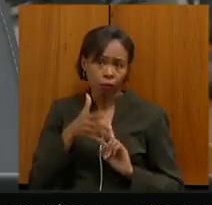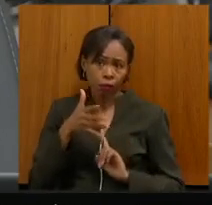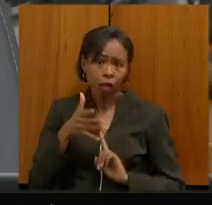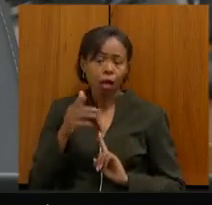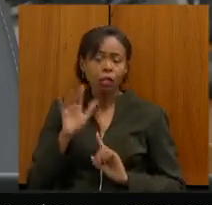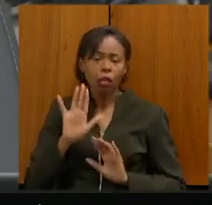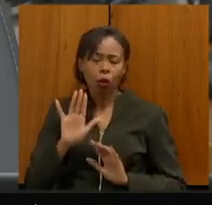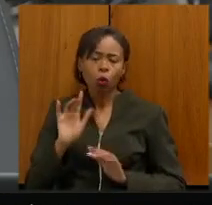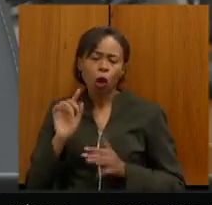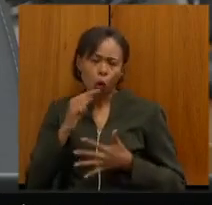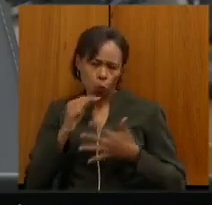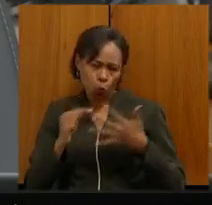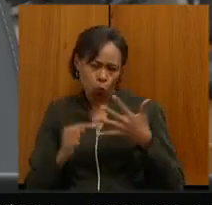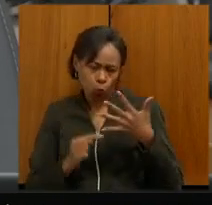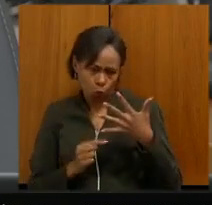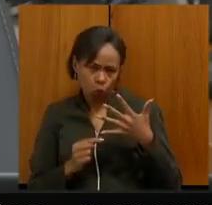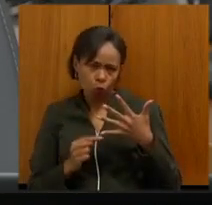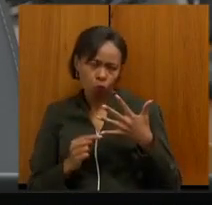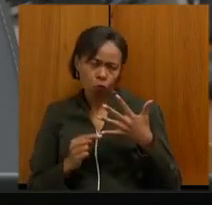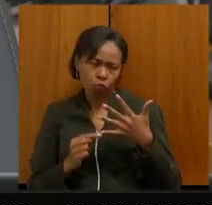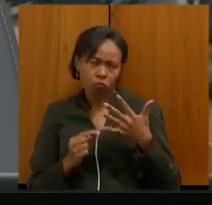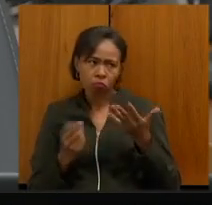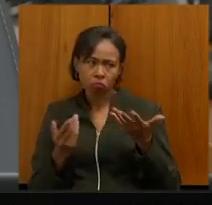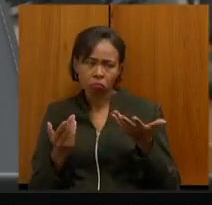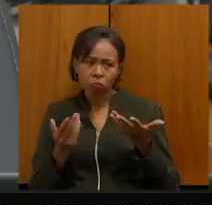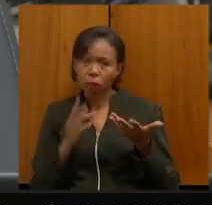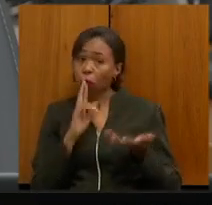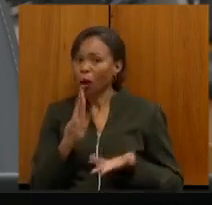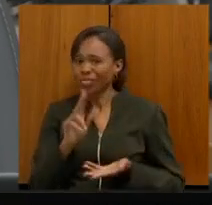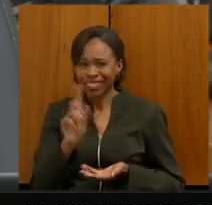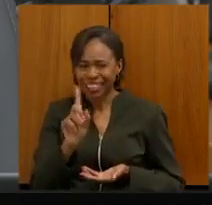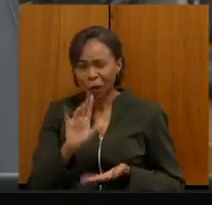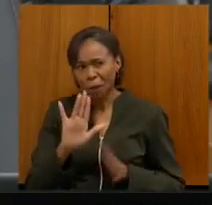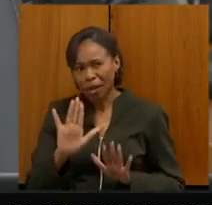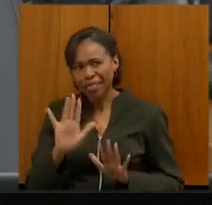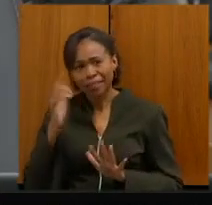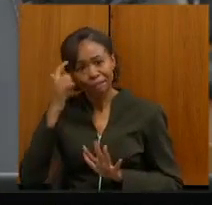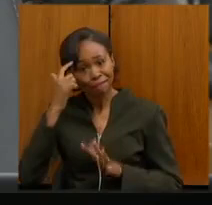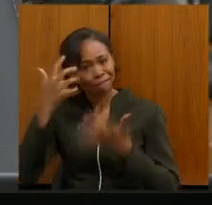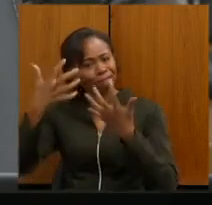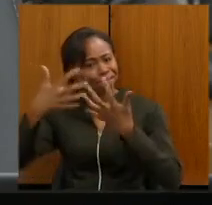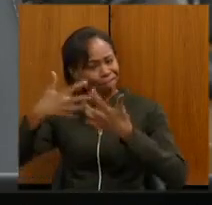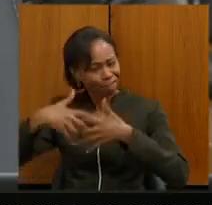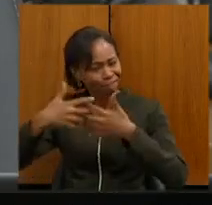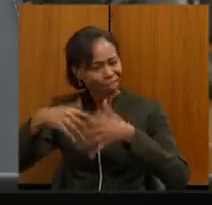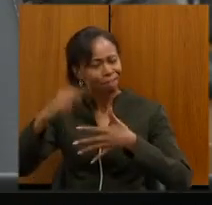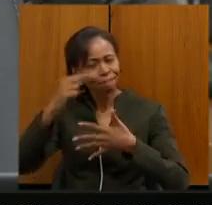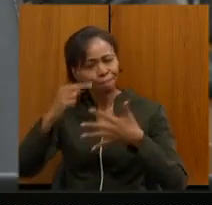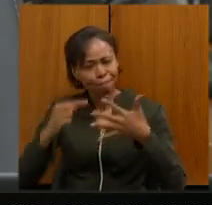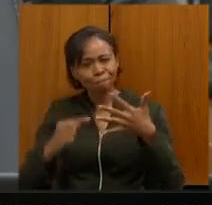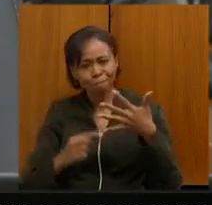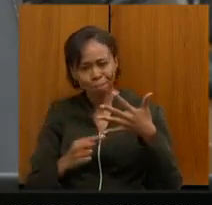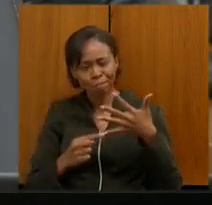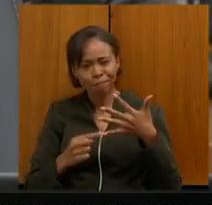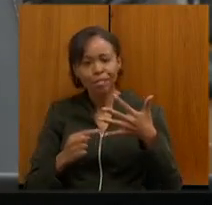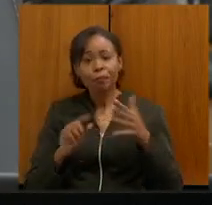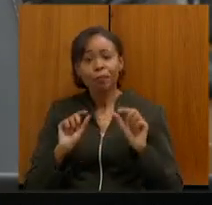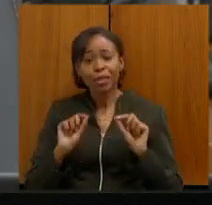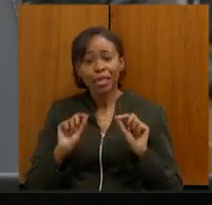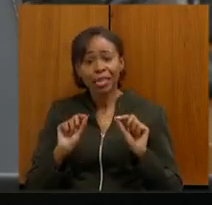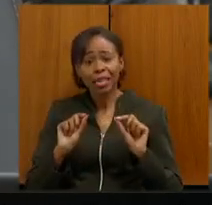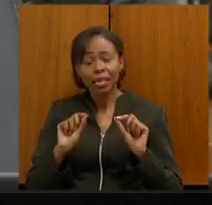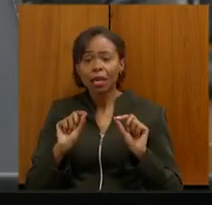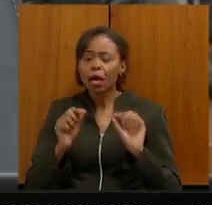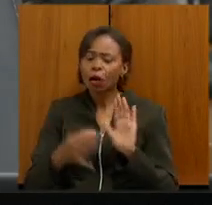de ponderação não de respostas né porque a gente não tá aqui para essa condição mas de quem acolhe